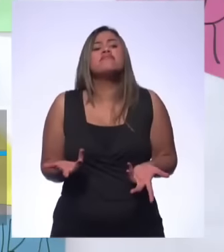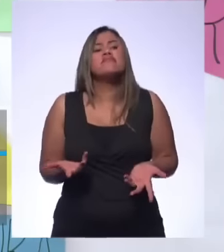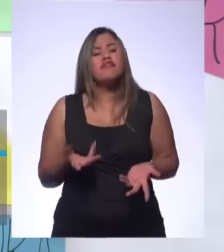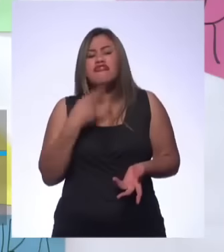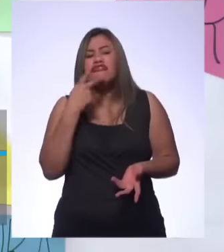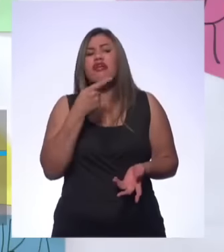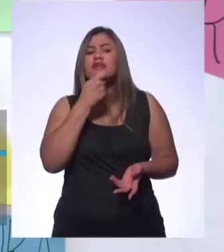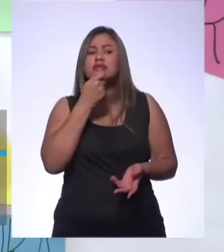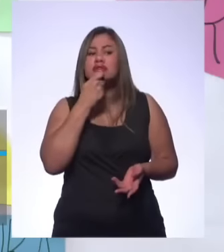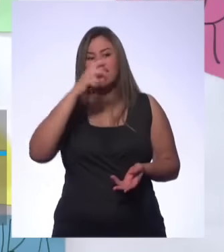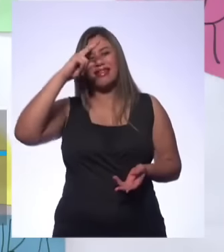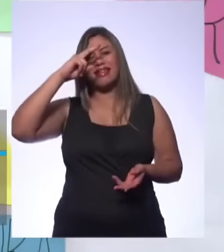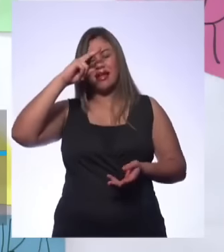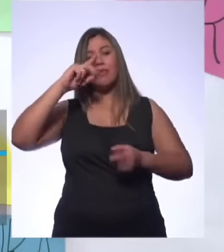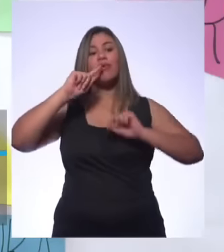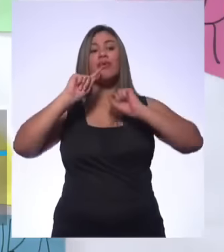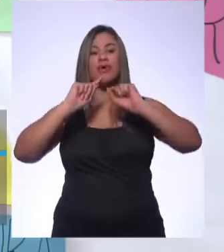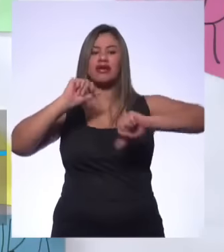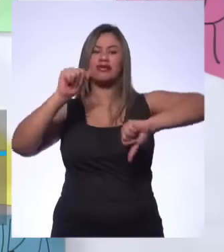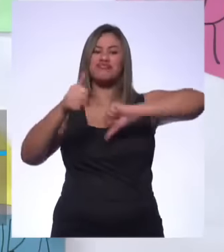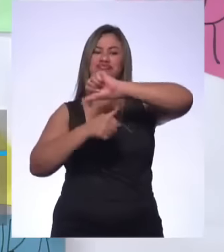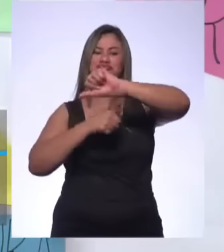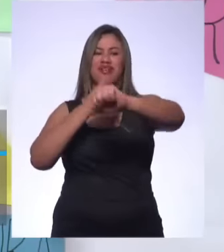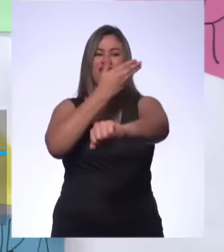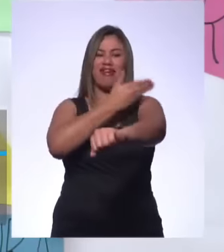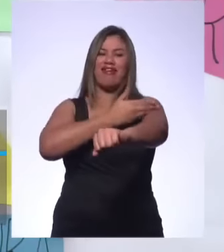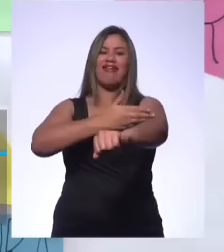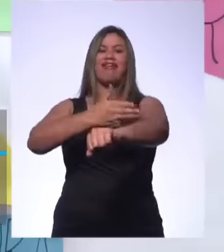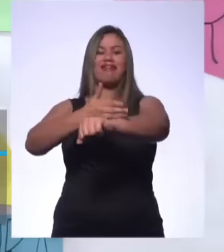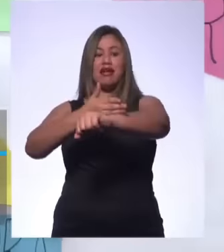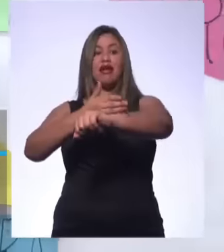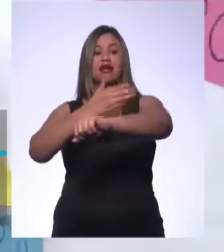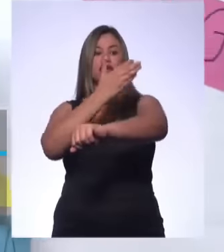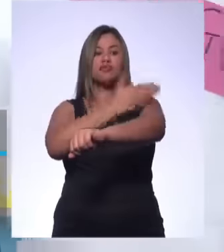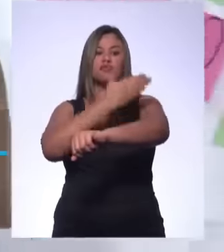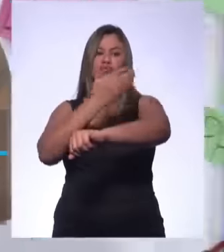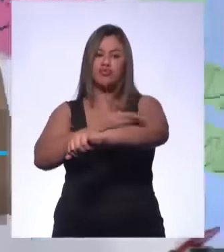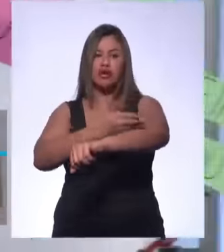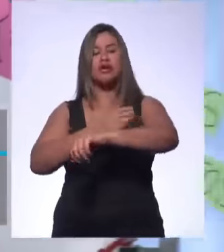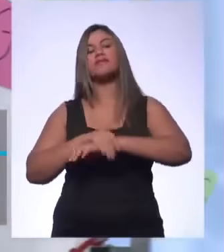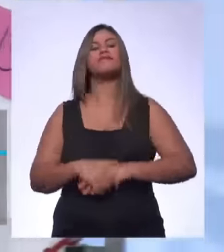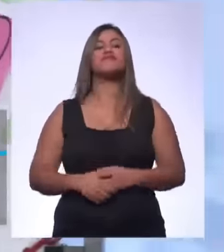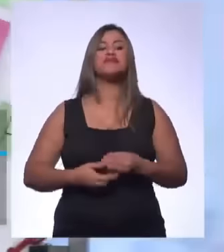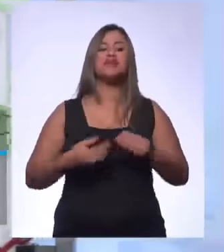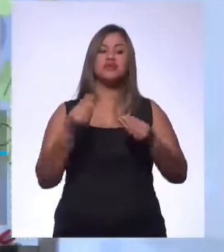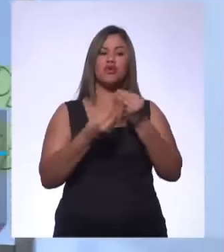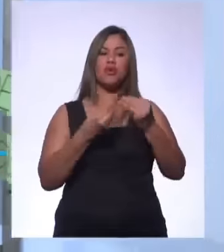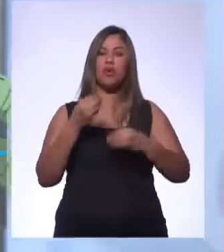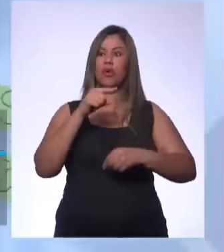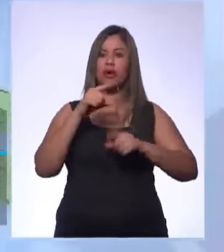na transição, vocês lembram? Então, nessa transição, os mercadores, gente, eles não têm